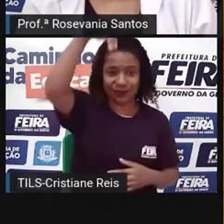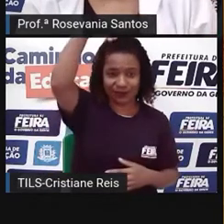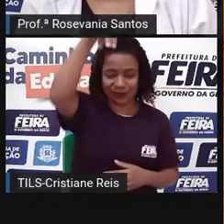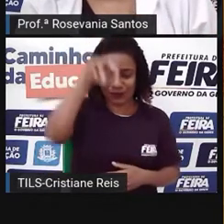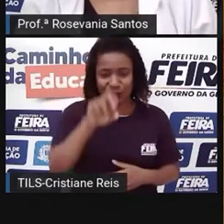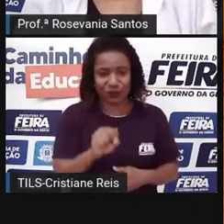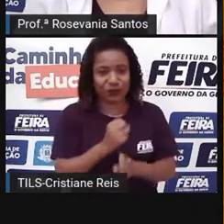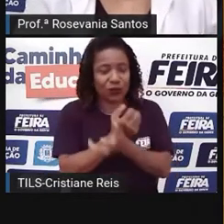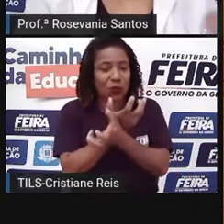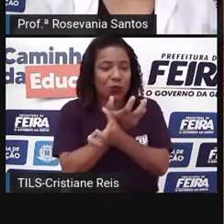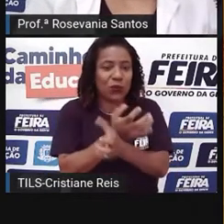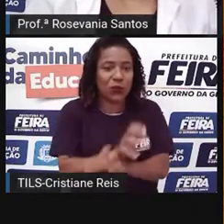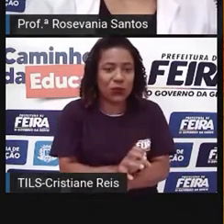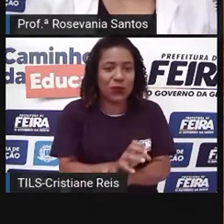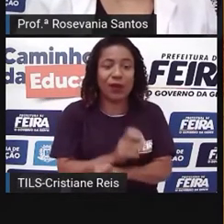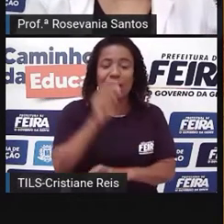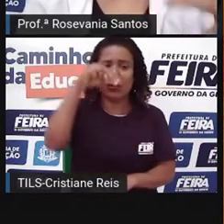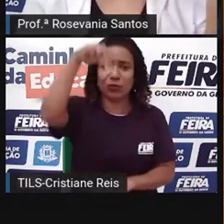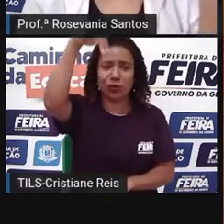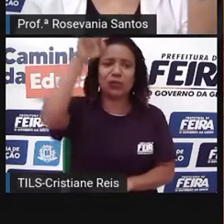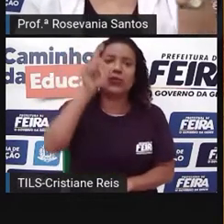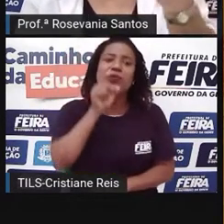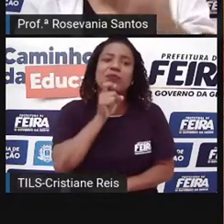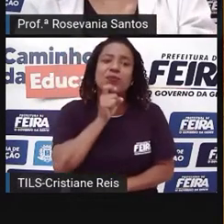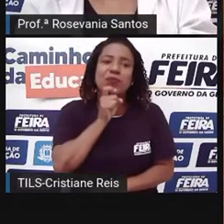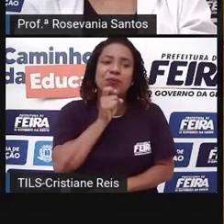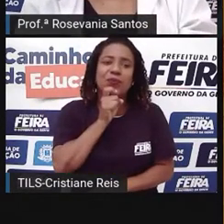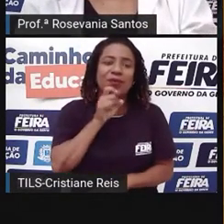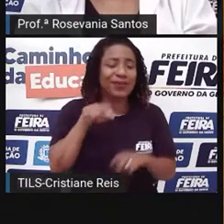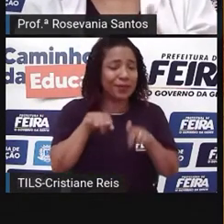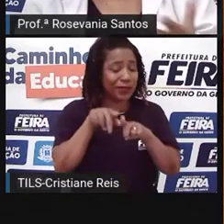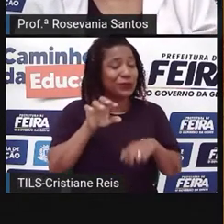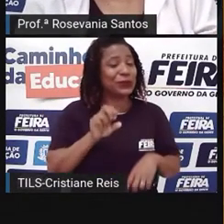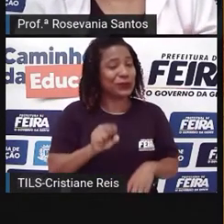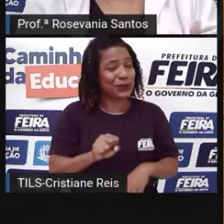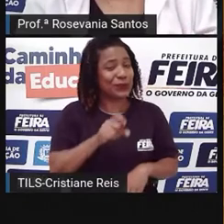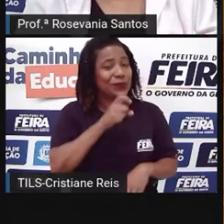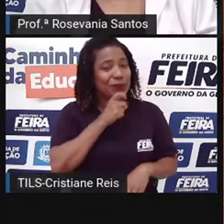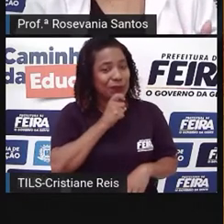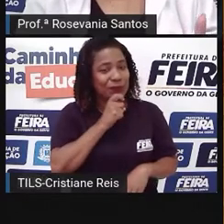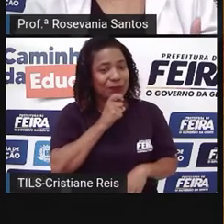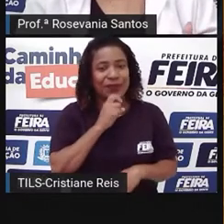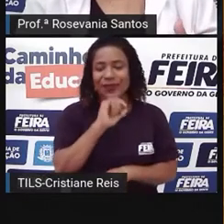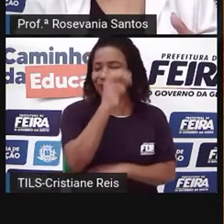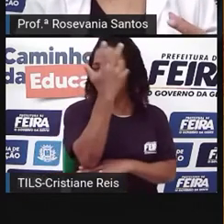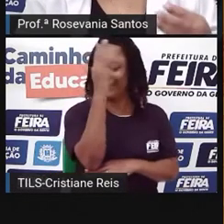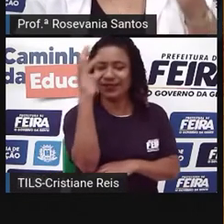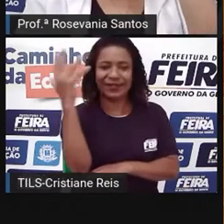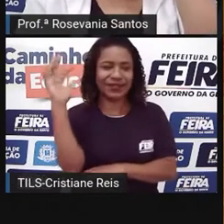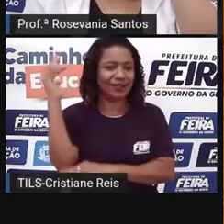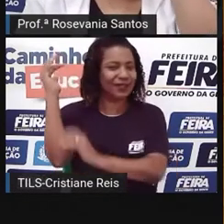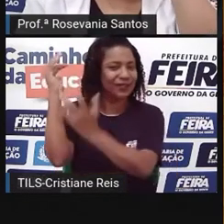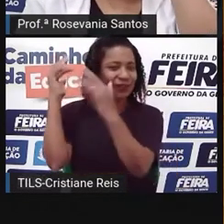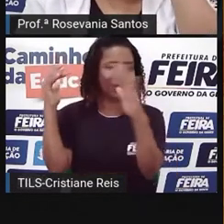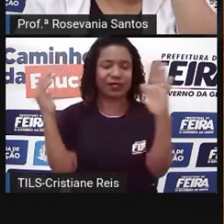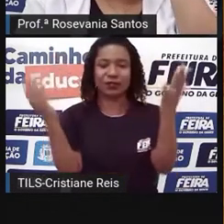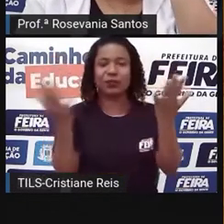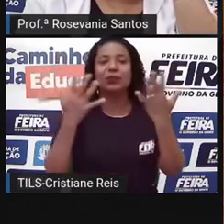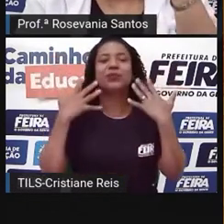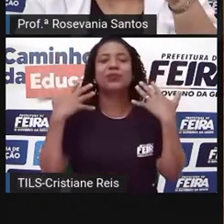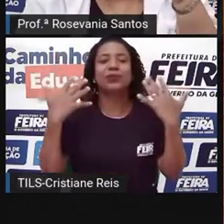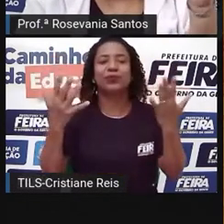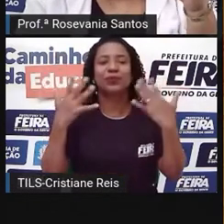um pouco mais fria no norte, um pouco mais fria no sul, floresta temperada, né, equatorial, bora dizer assim, porque tá, eu vou